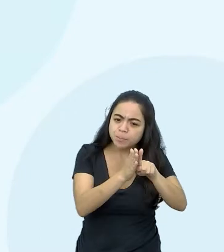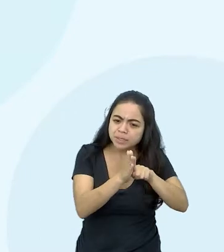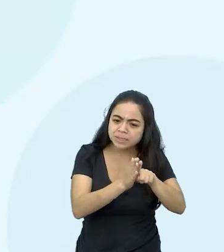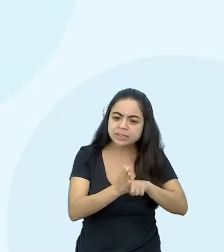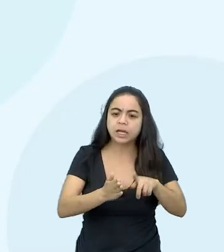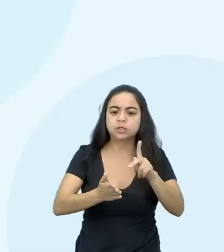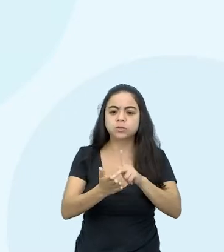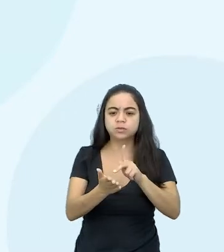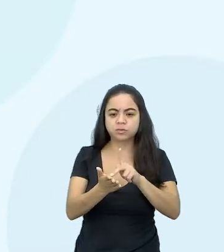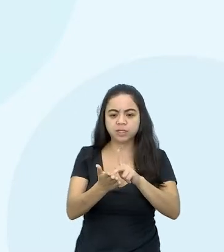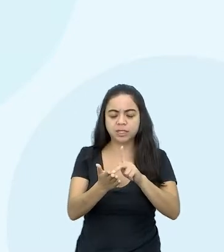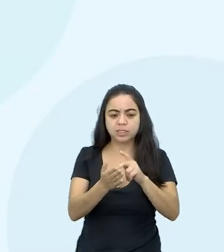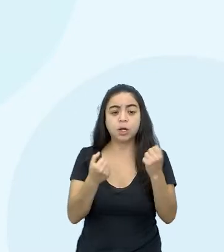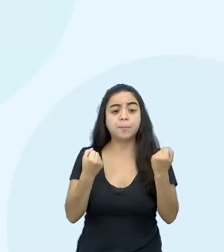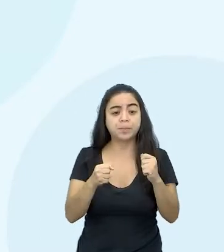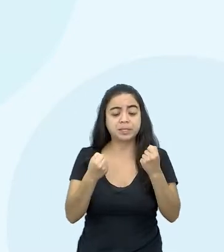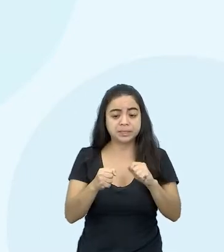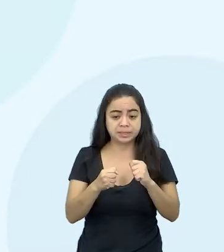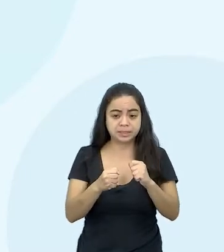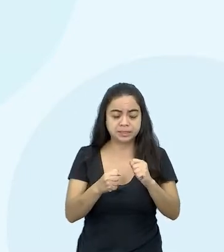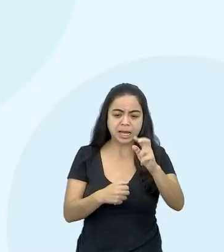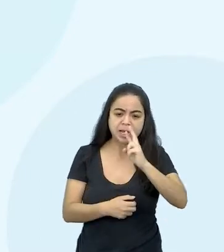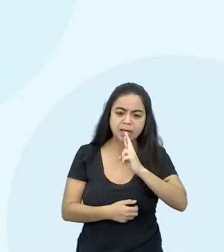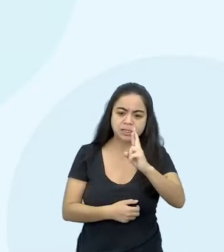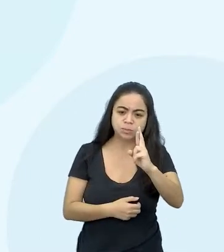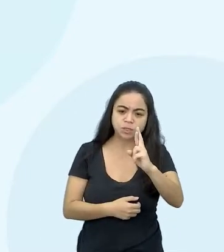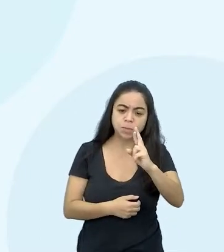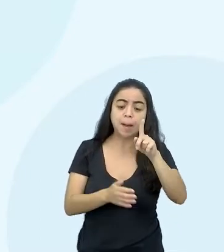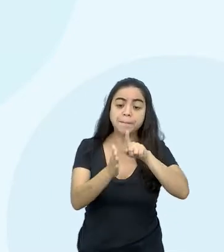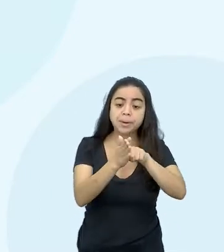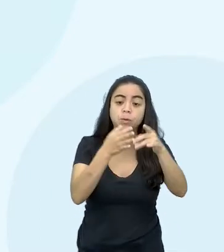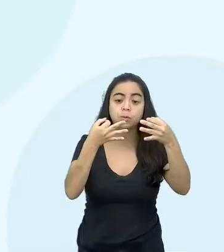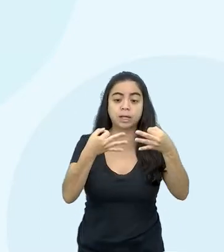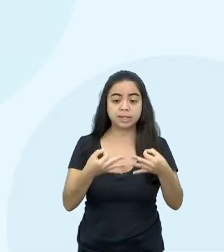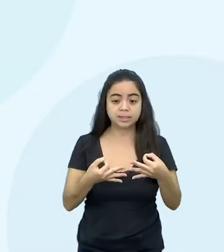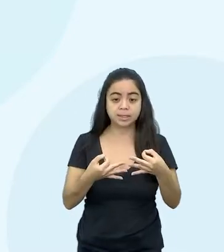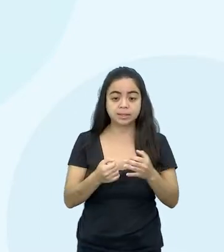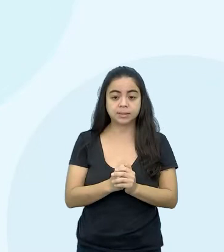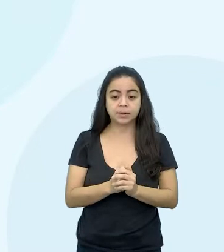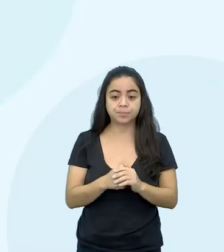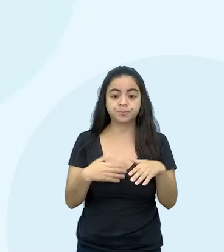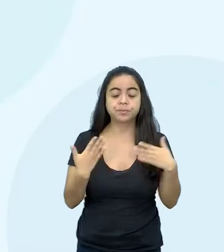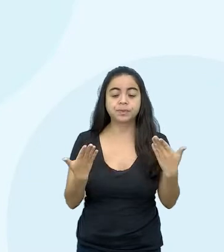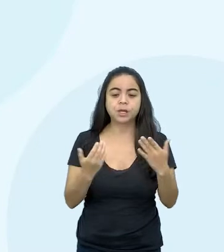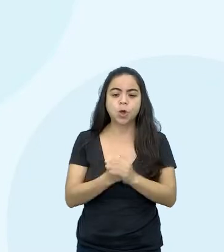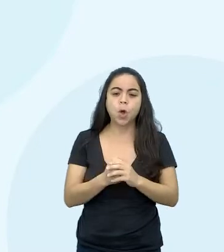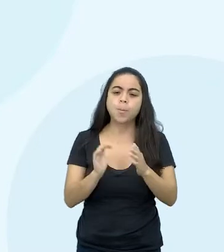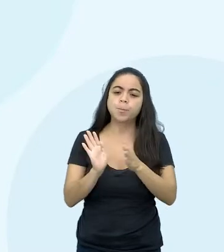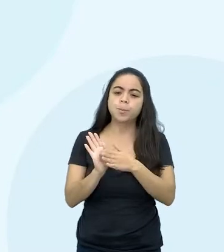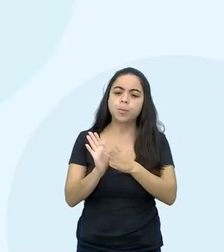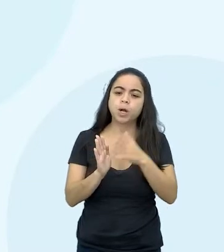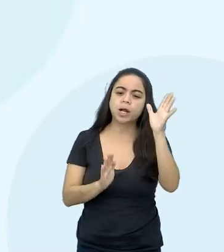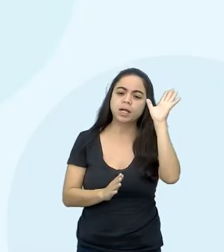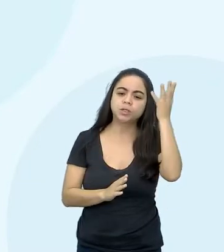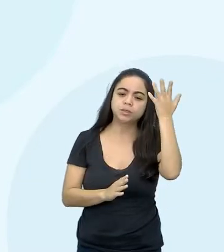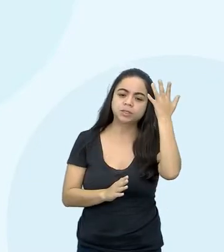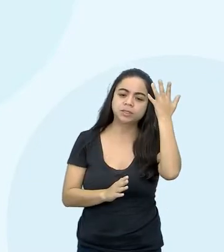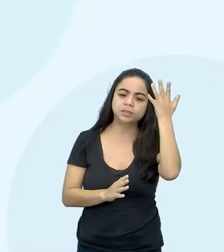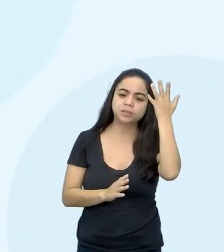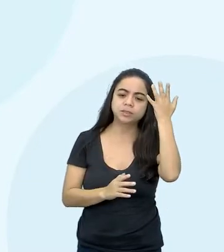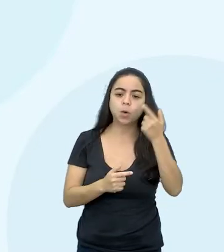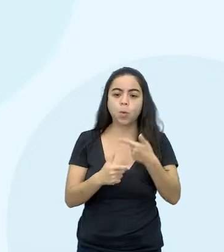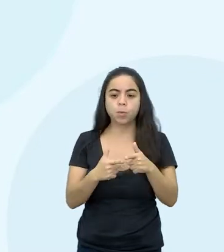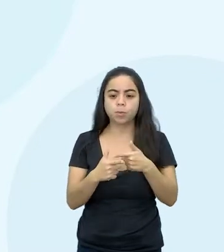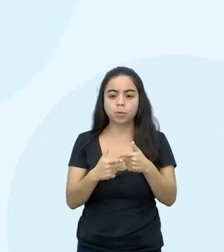é necessário responder a uma pergunta definida, isto é, propor uma resolução de ao menos uma parte, ainda